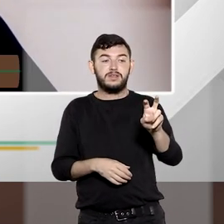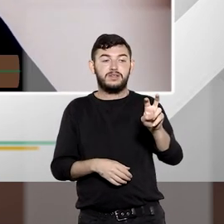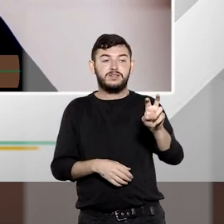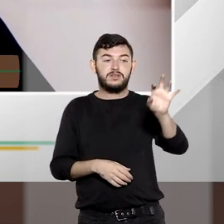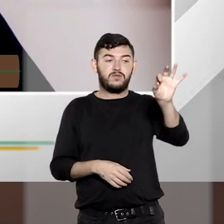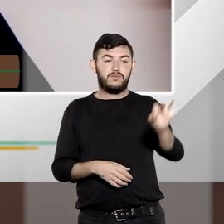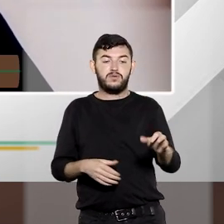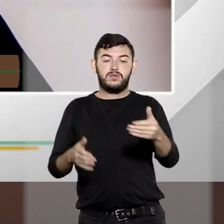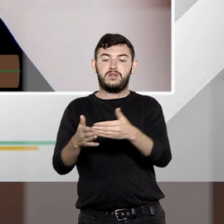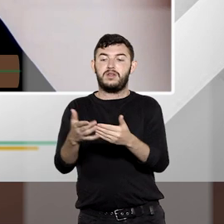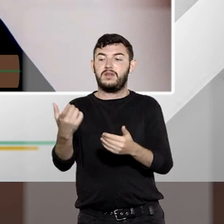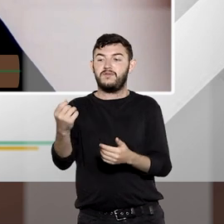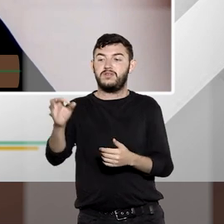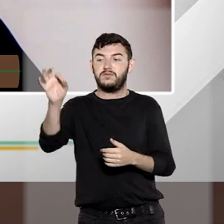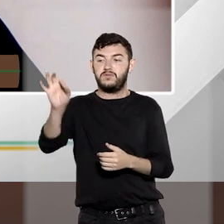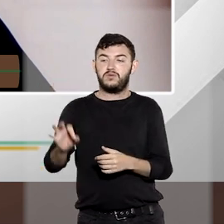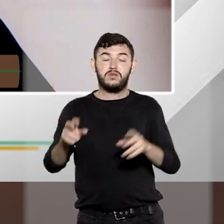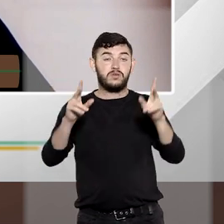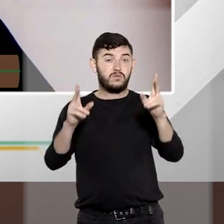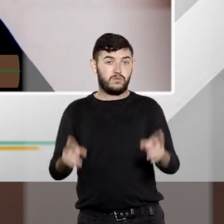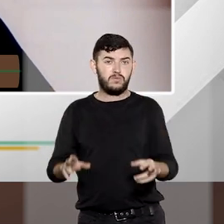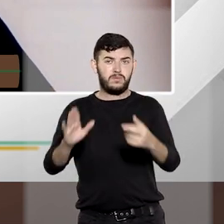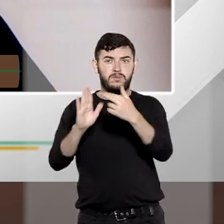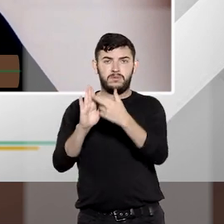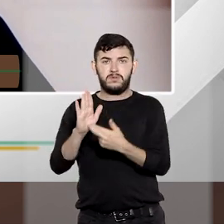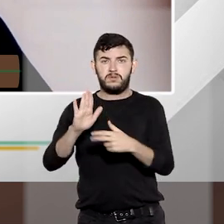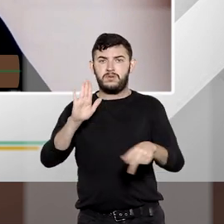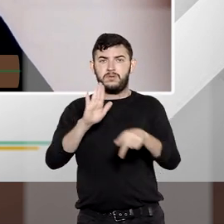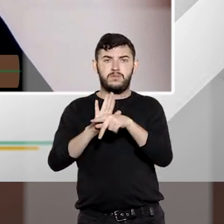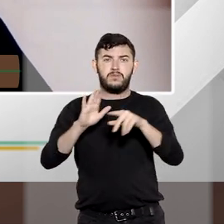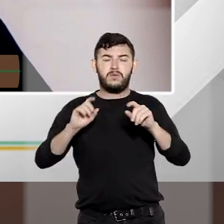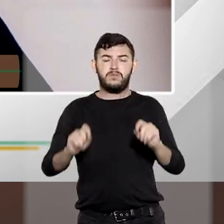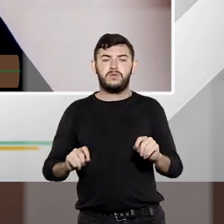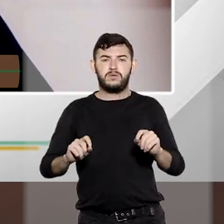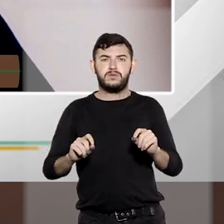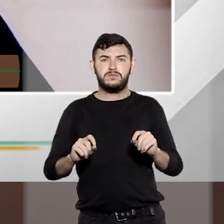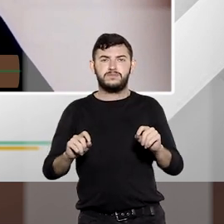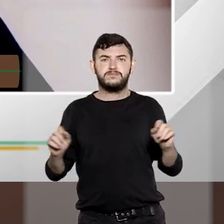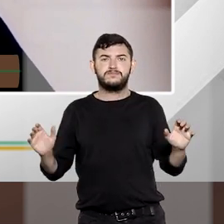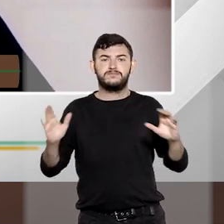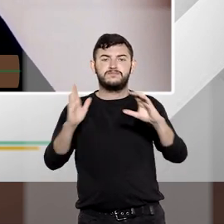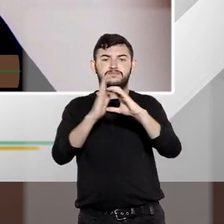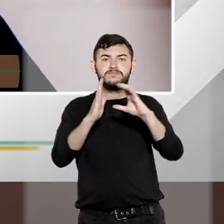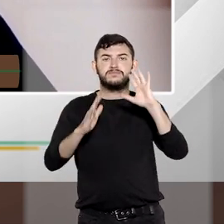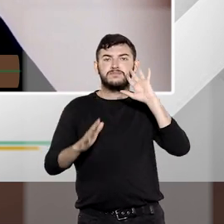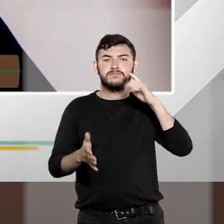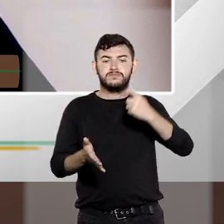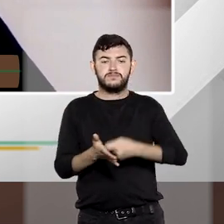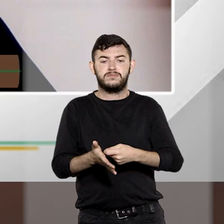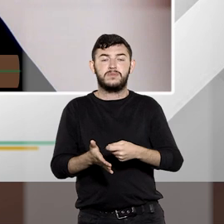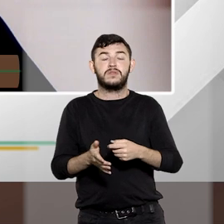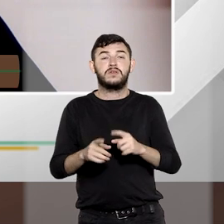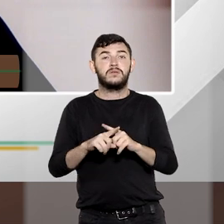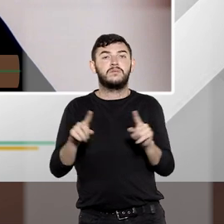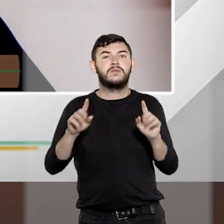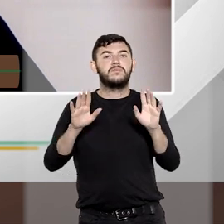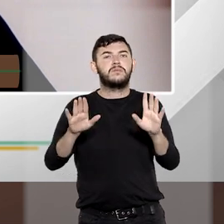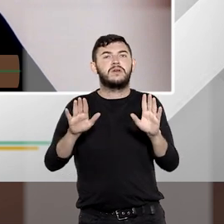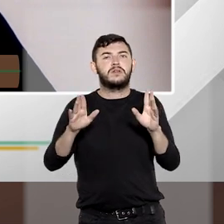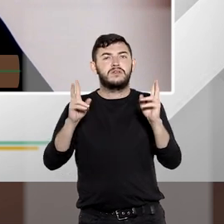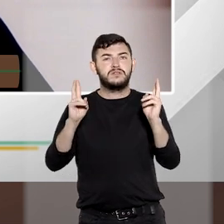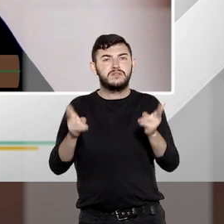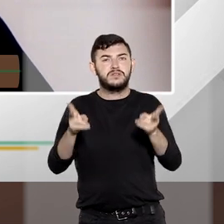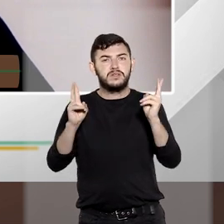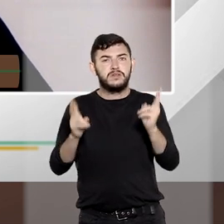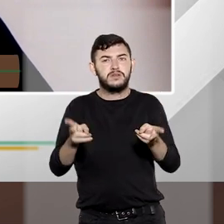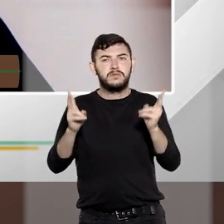até 20%, conforme o critério que aquele certame ele decida, mas sempre eles